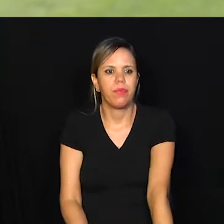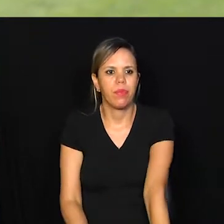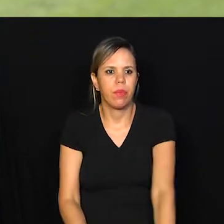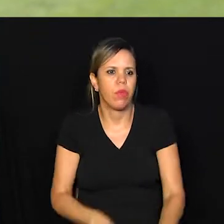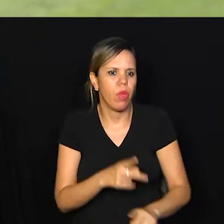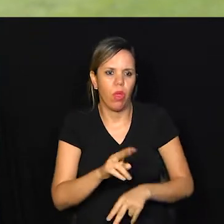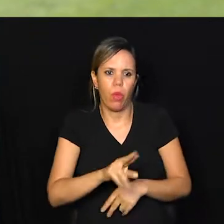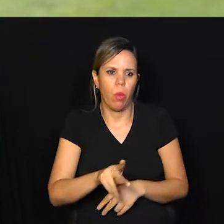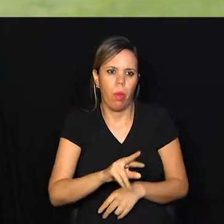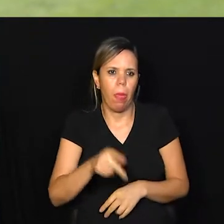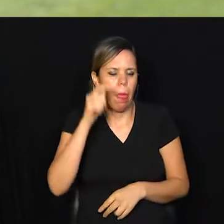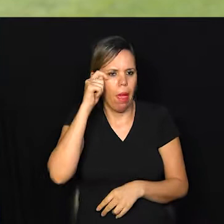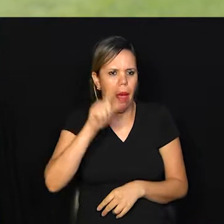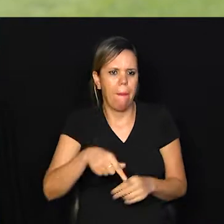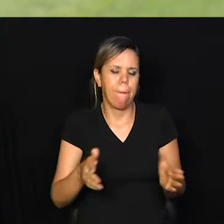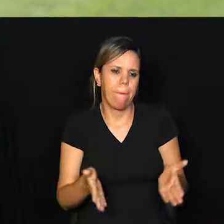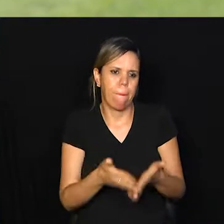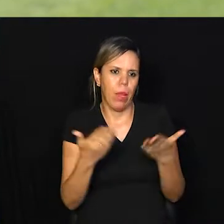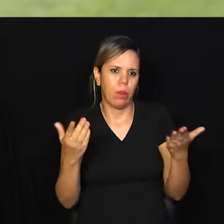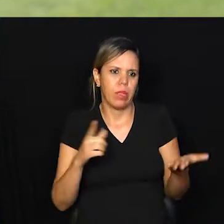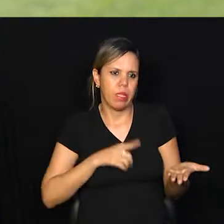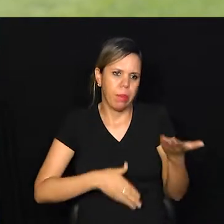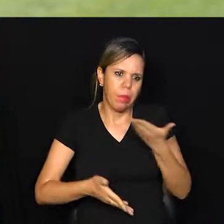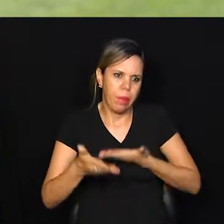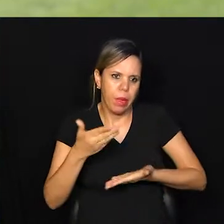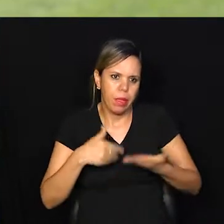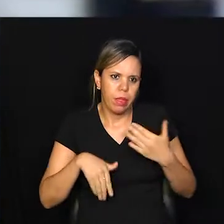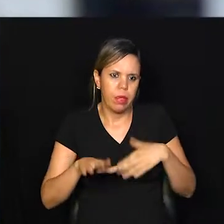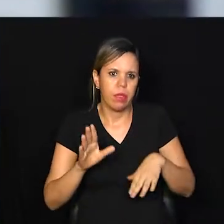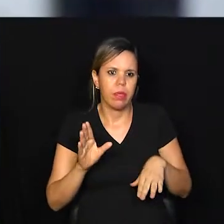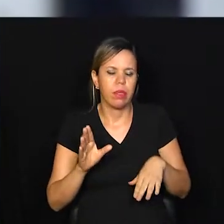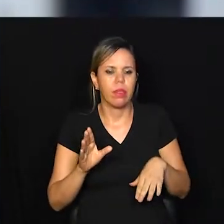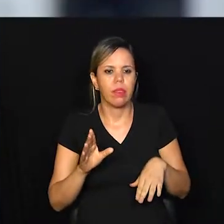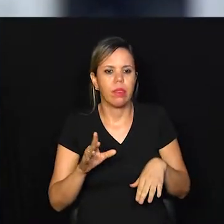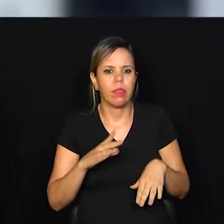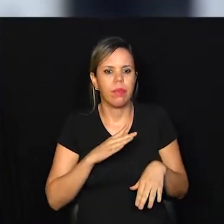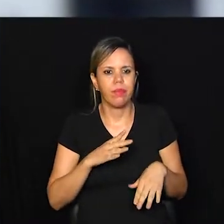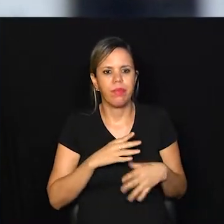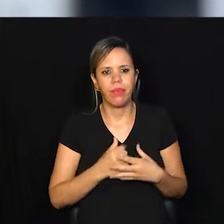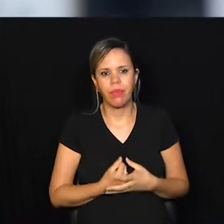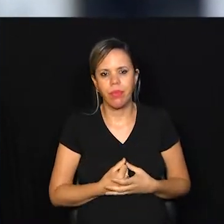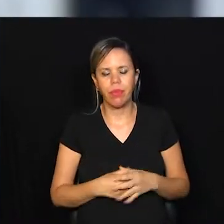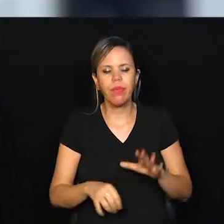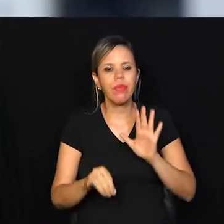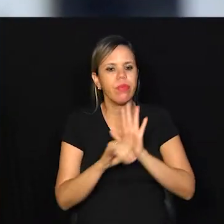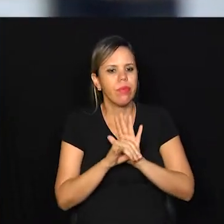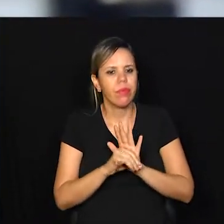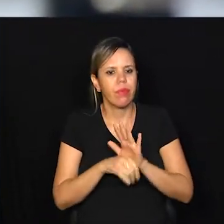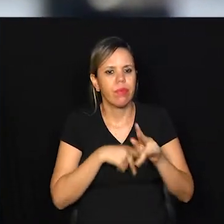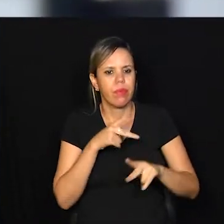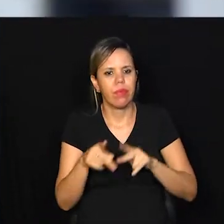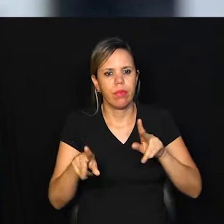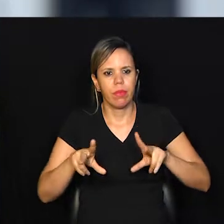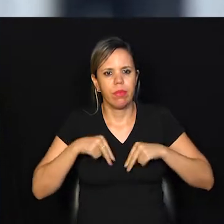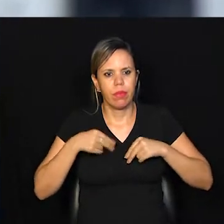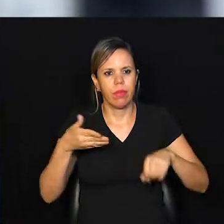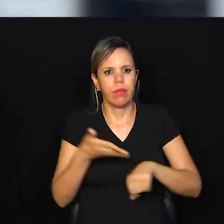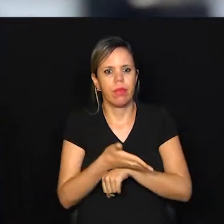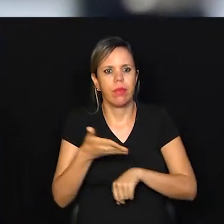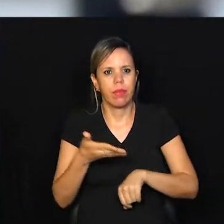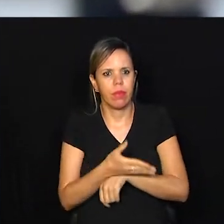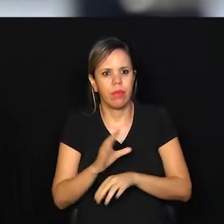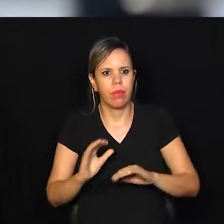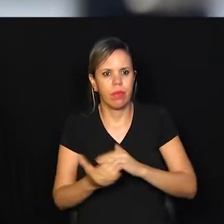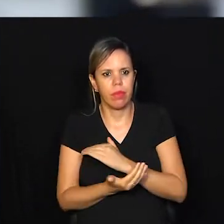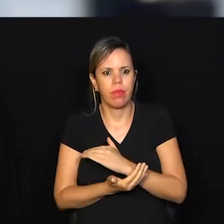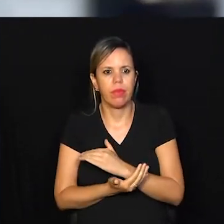que não são negras são pobres, então você tem mais aquele componente de classe, né? A identidade de classe e de pertencimento. Você pertence a uma